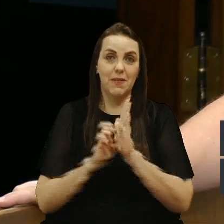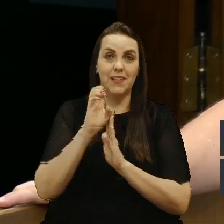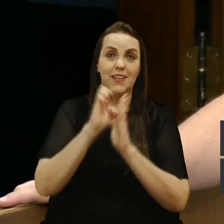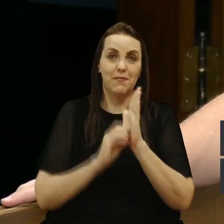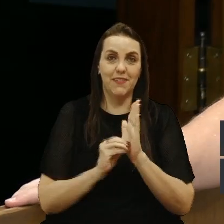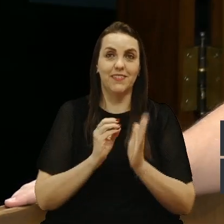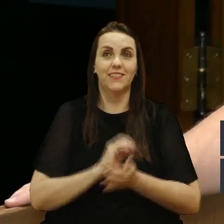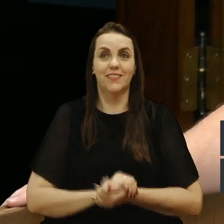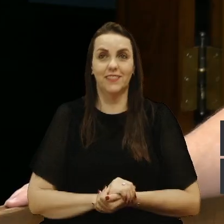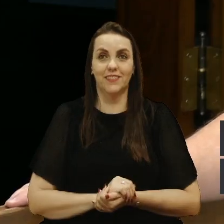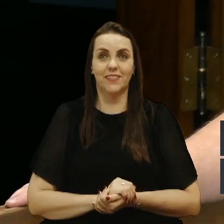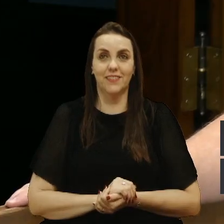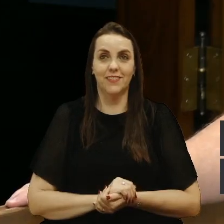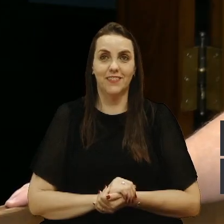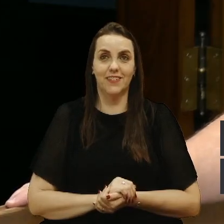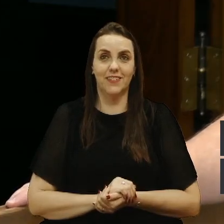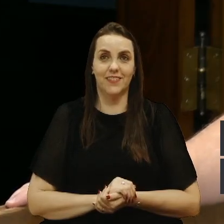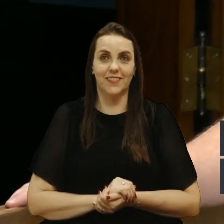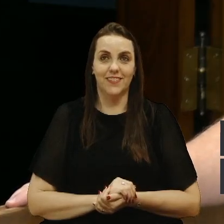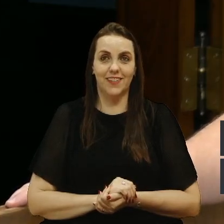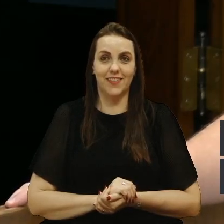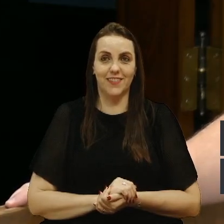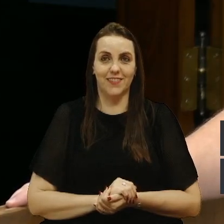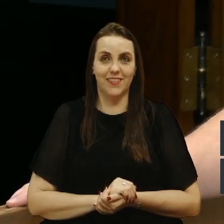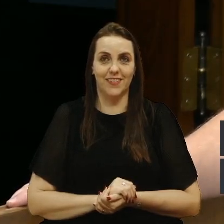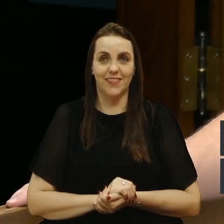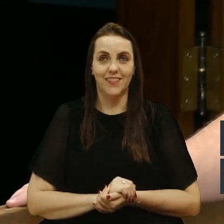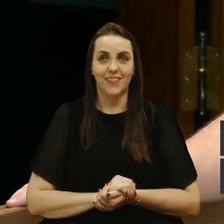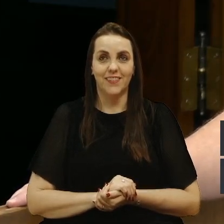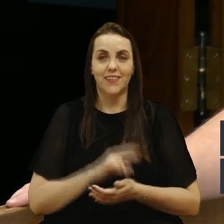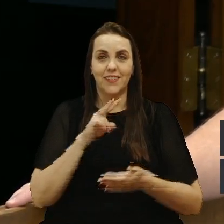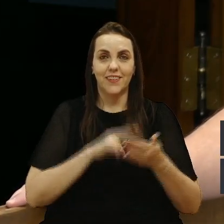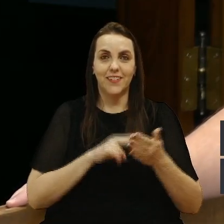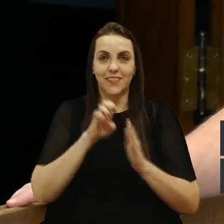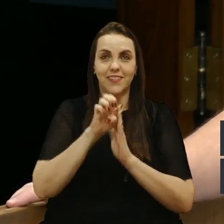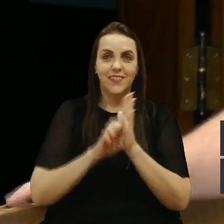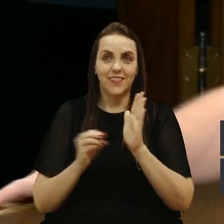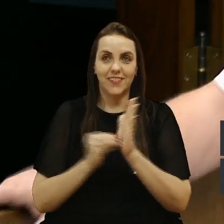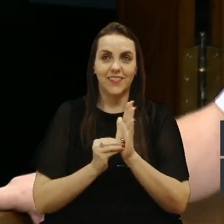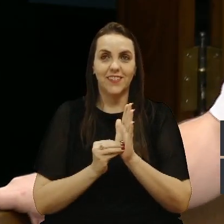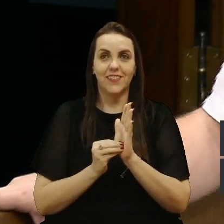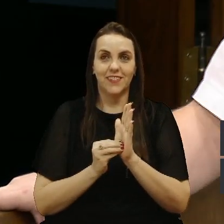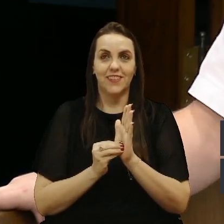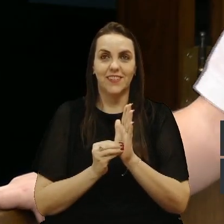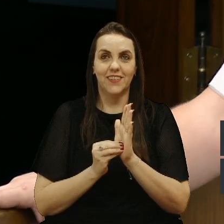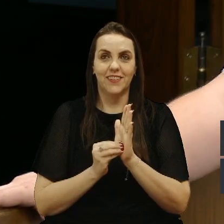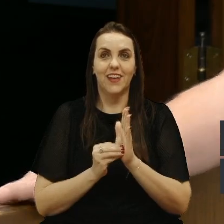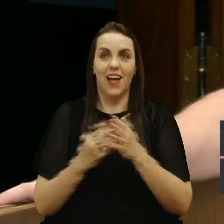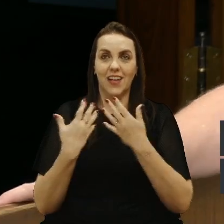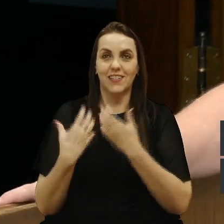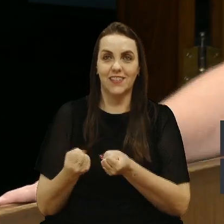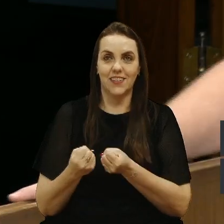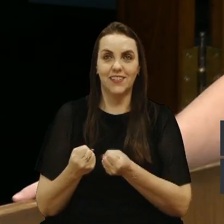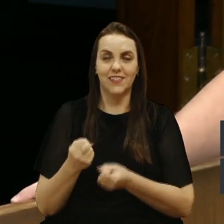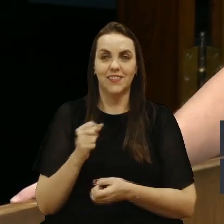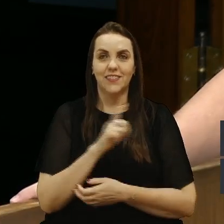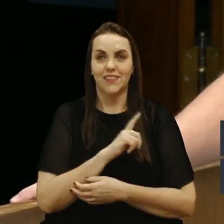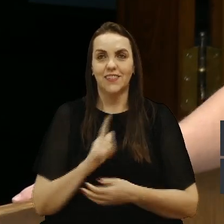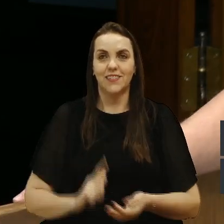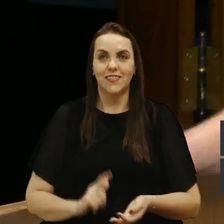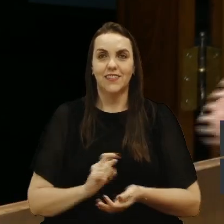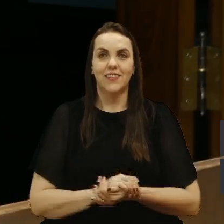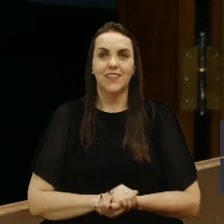Eu só queria ler algumas emendas que não foram aceitas pelo governo. Vou ler uma aqui.